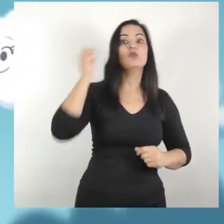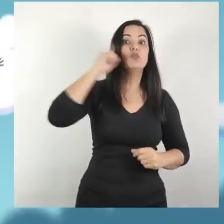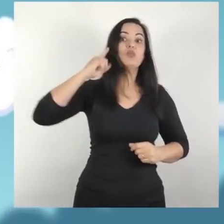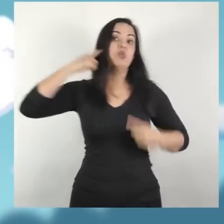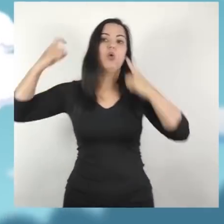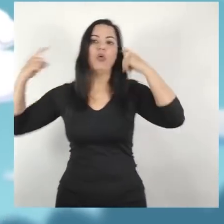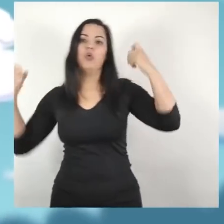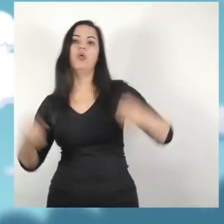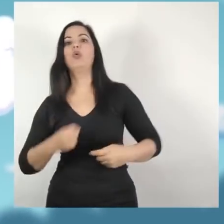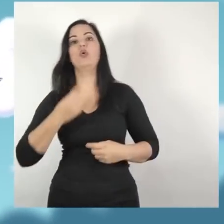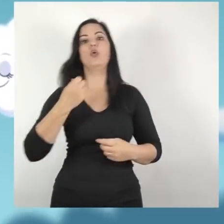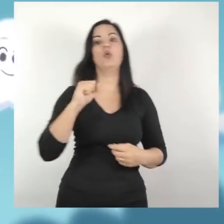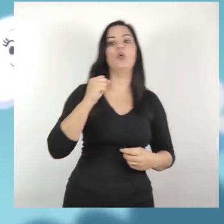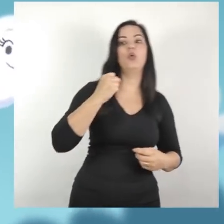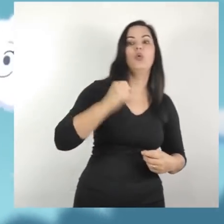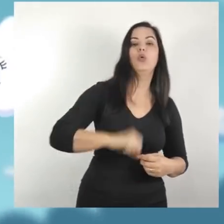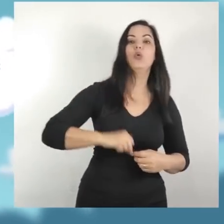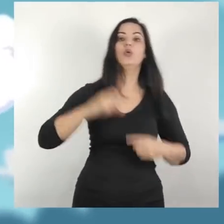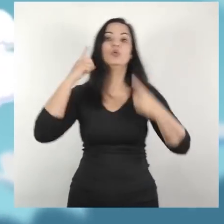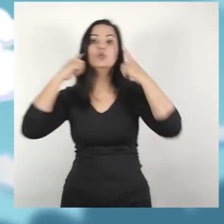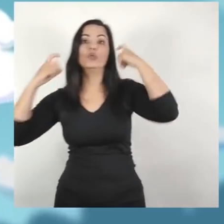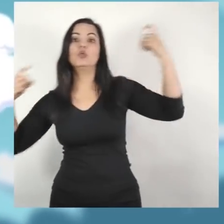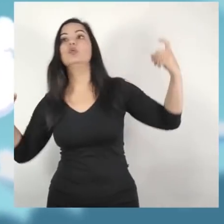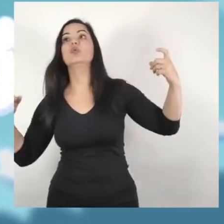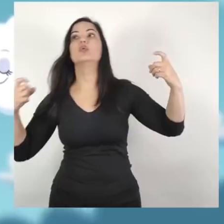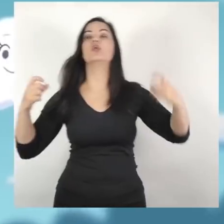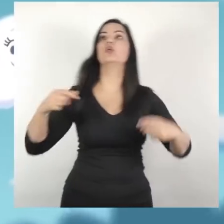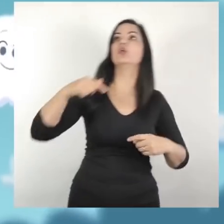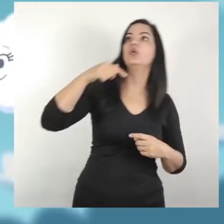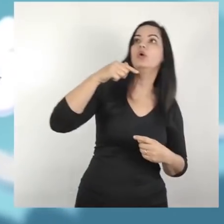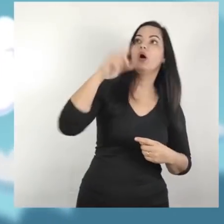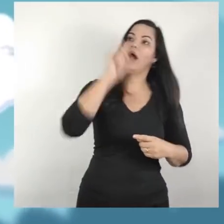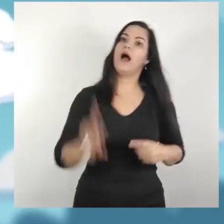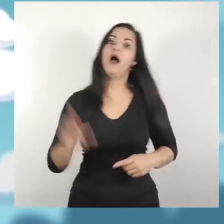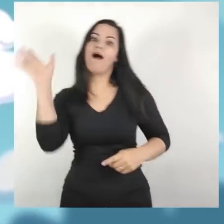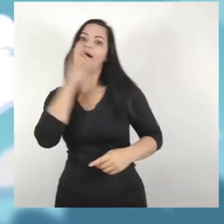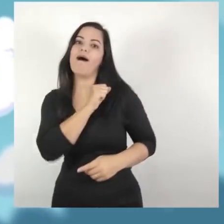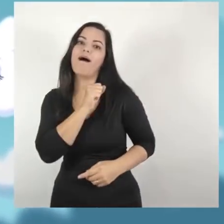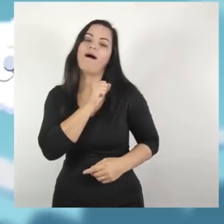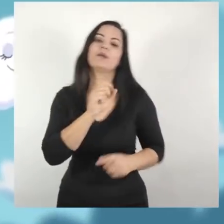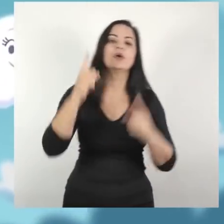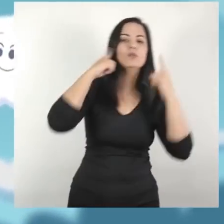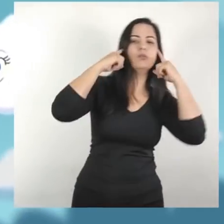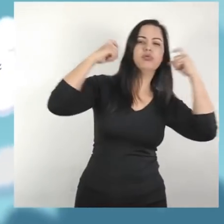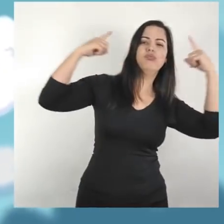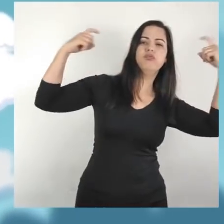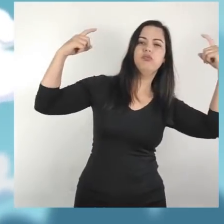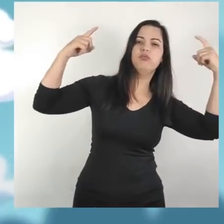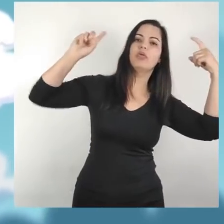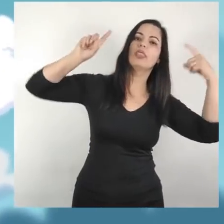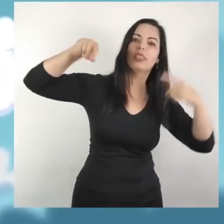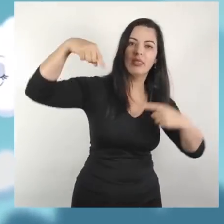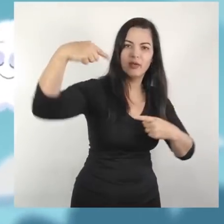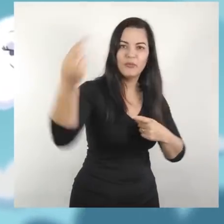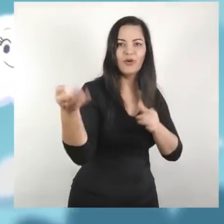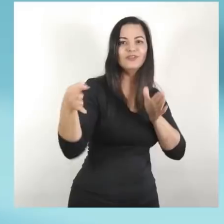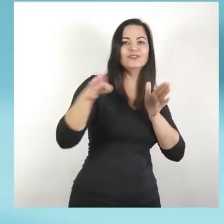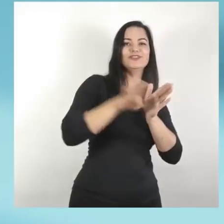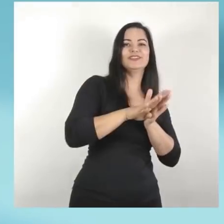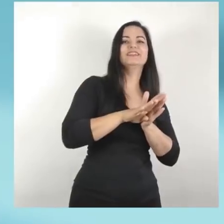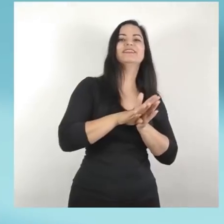5 trovões, 6 trovões, 7 trovões, 8. O raio é mais rápido, mas o trovão vem no tom.